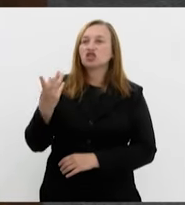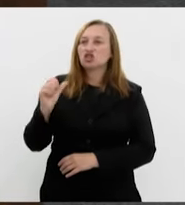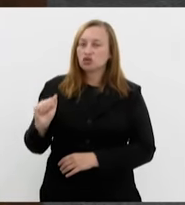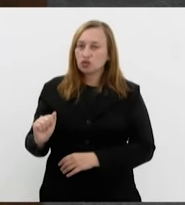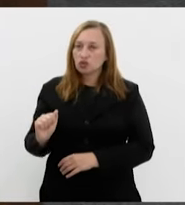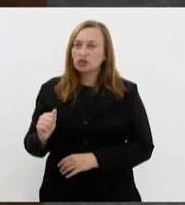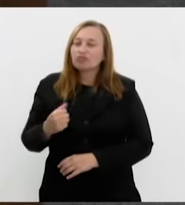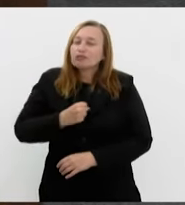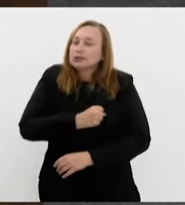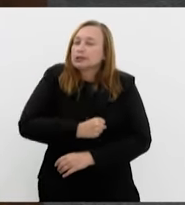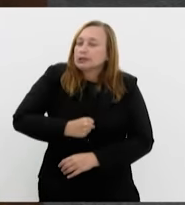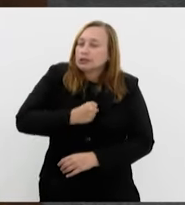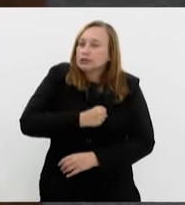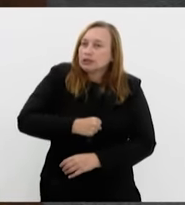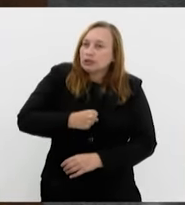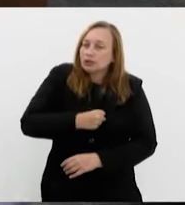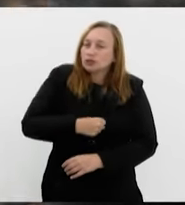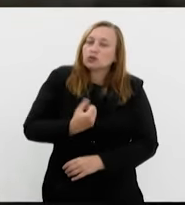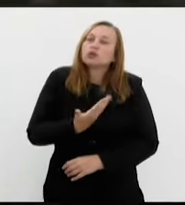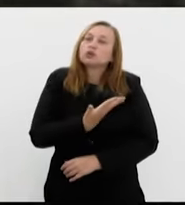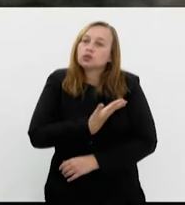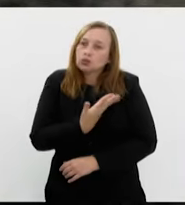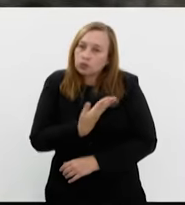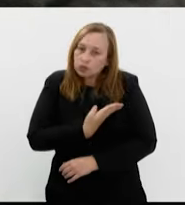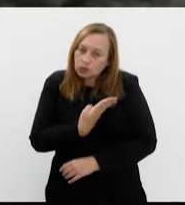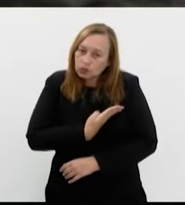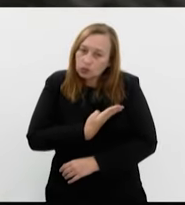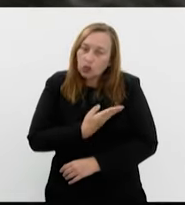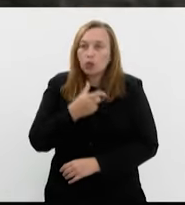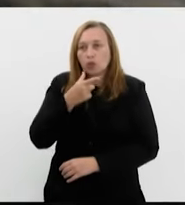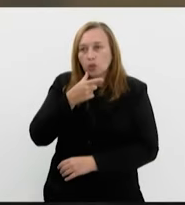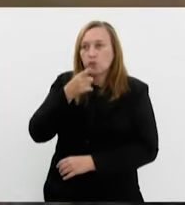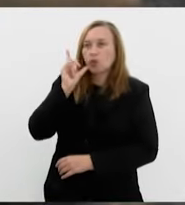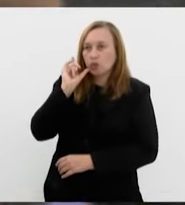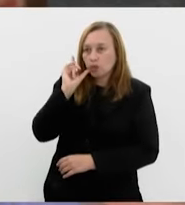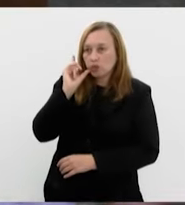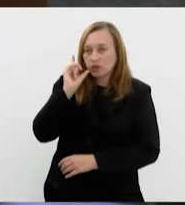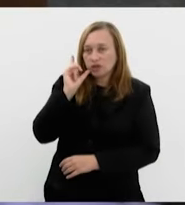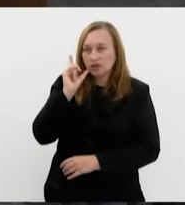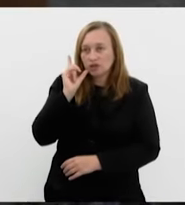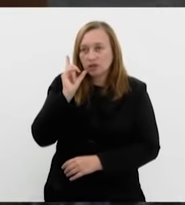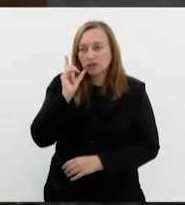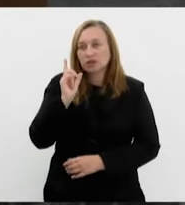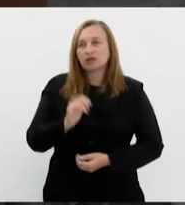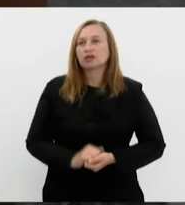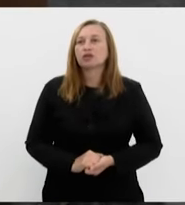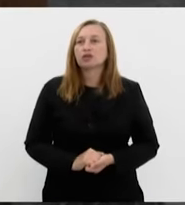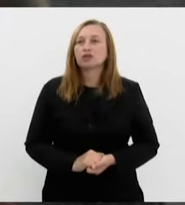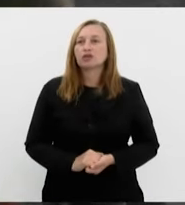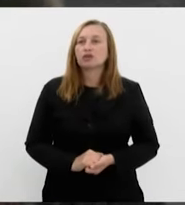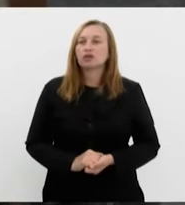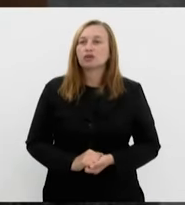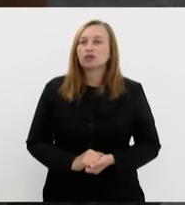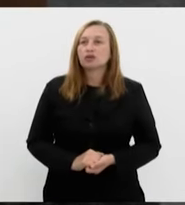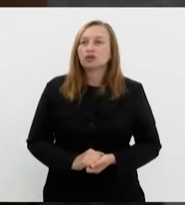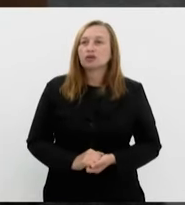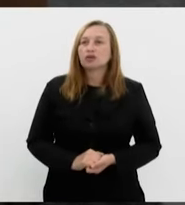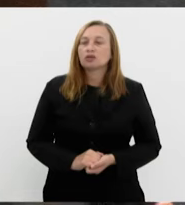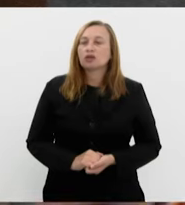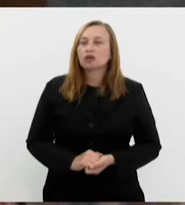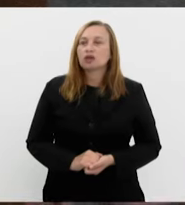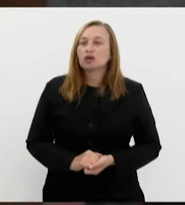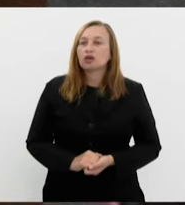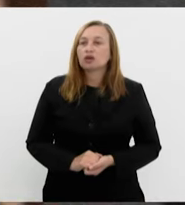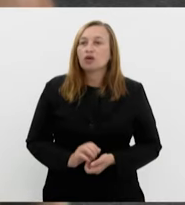muita saudade e muitos amigos. E ontem ele foi vítima de uma tentativa de roubo de